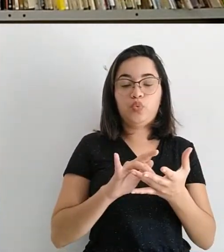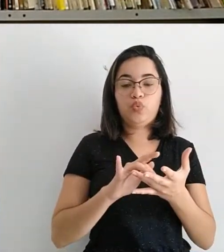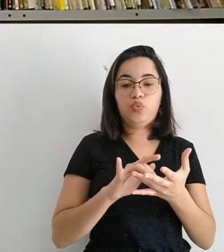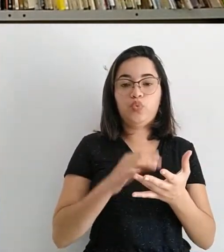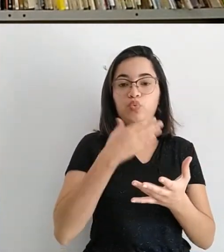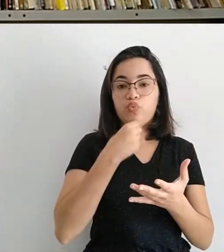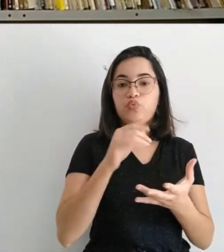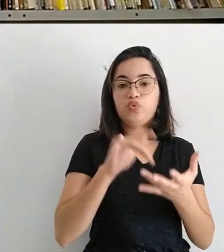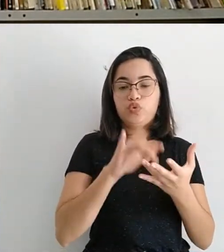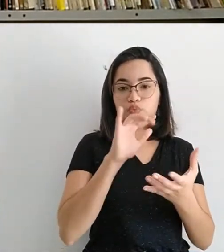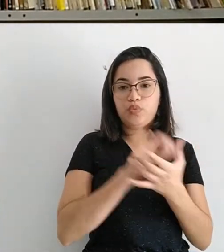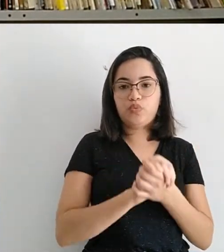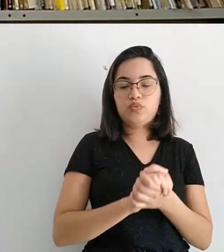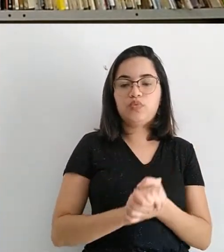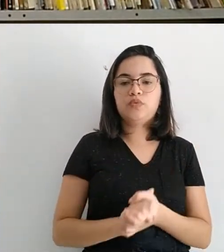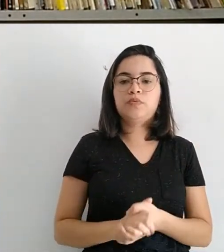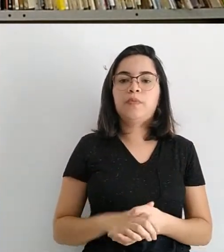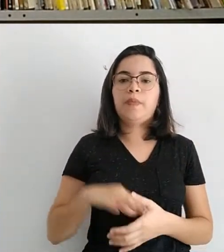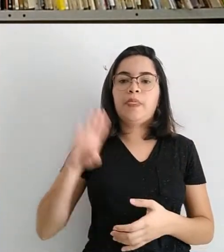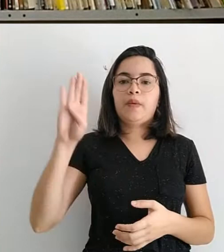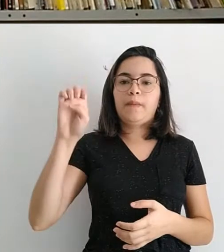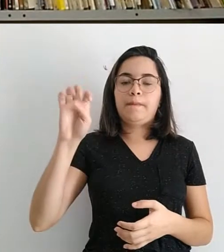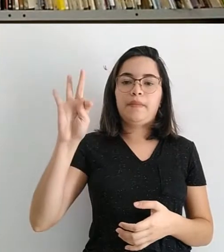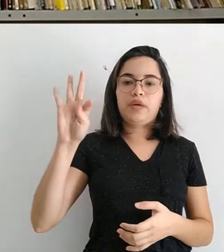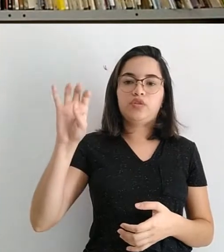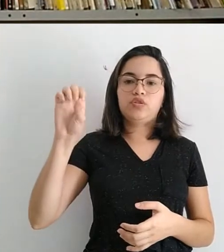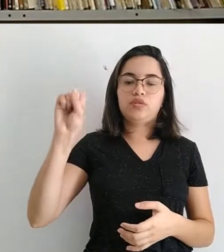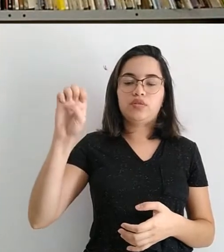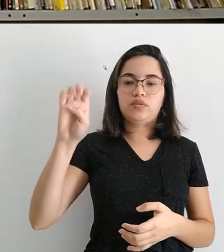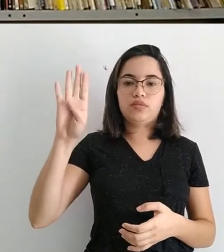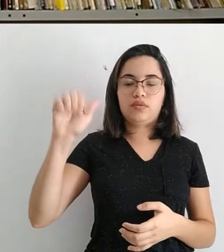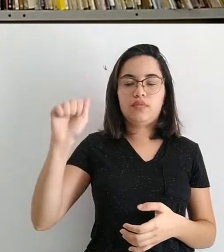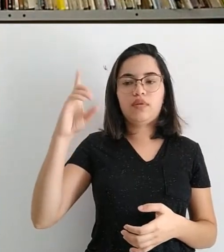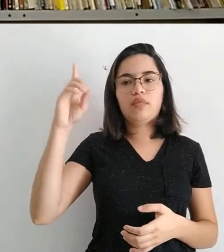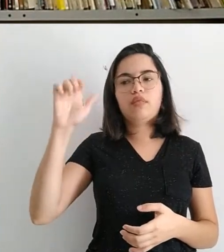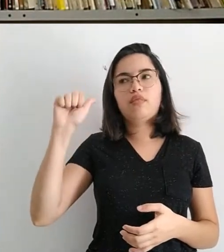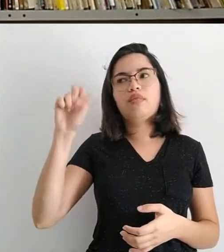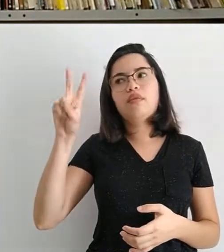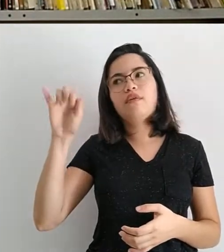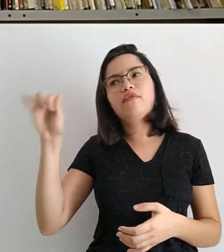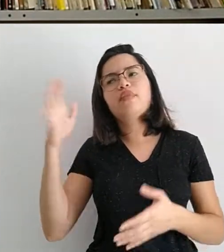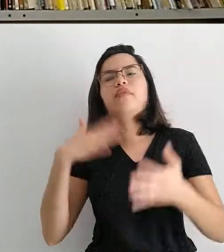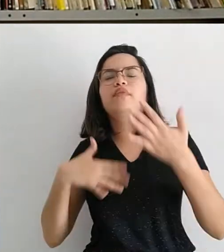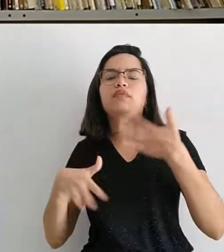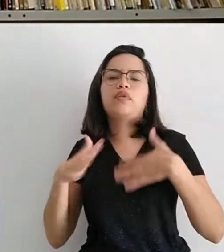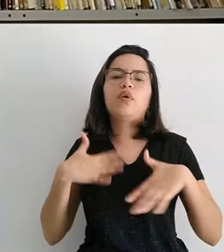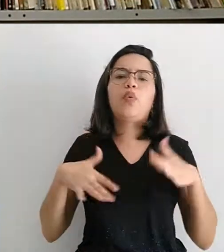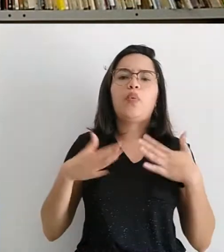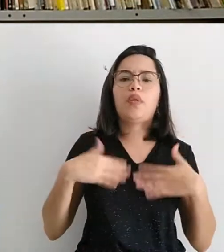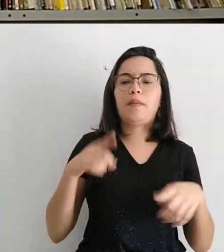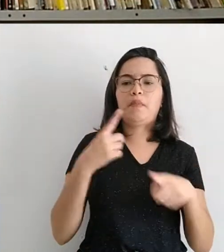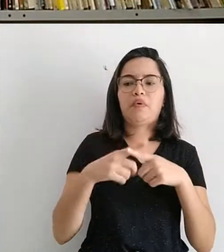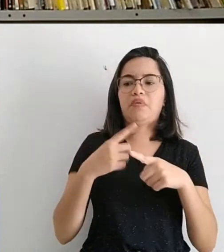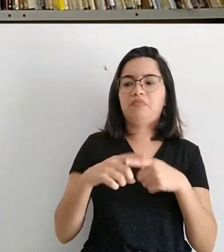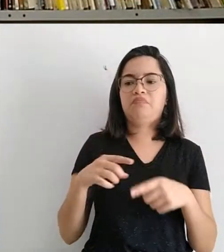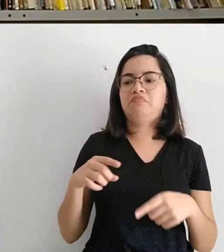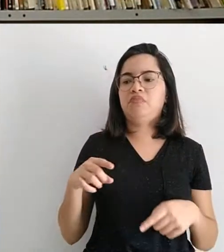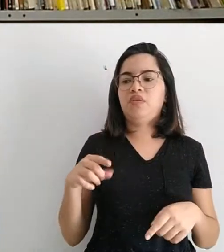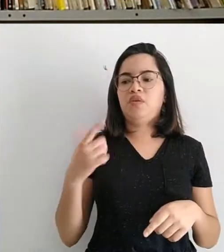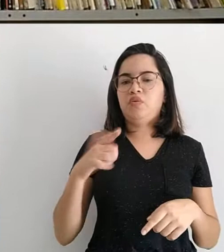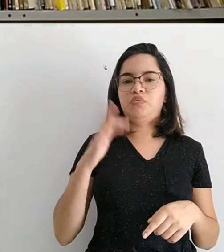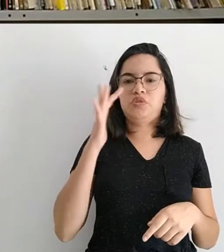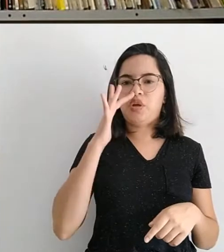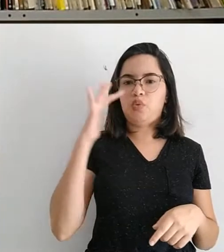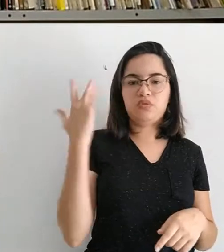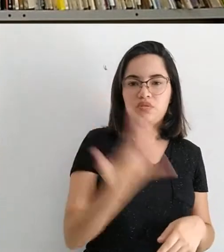esposo de Betseba. E Davi estava tranquilo, achando que, como ninguém o acusava, como não havia